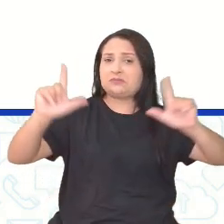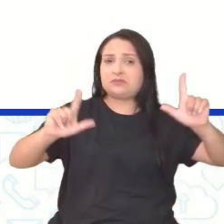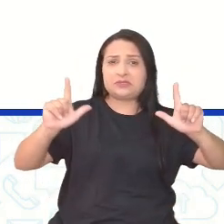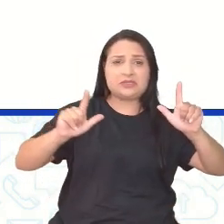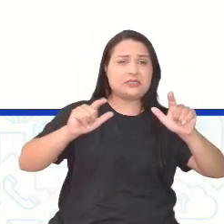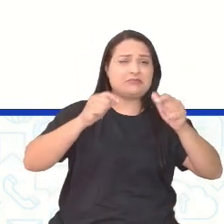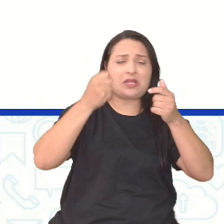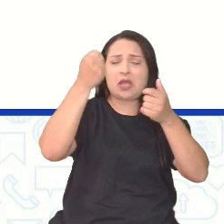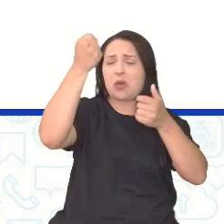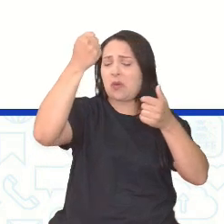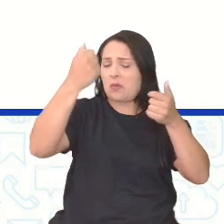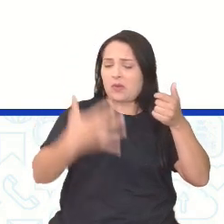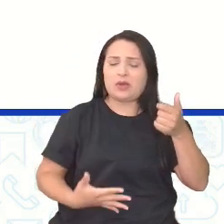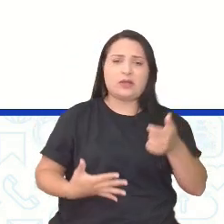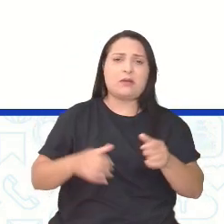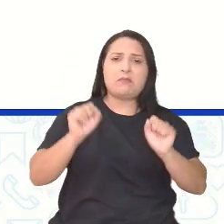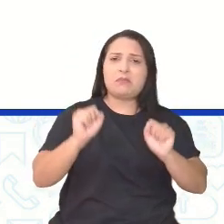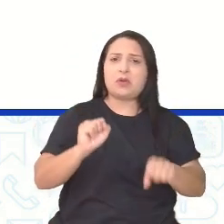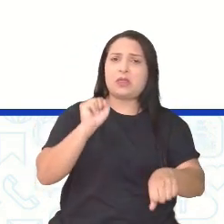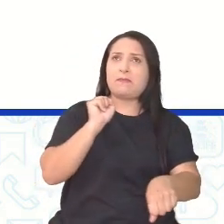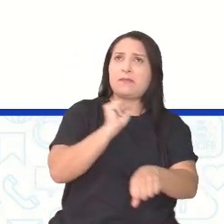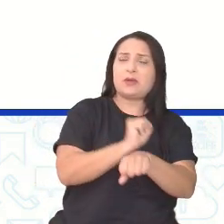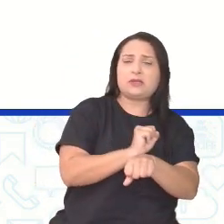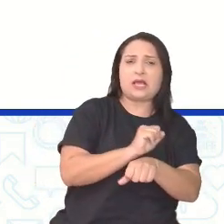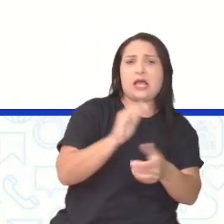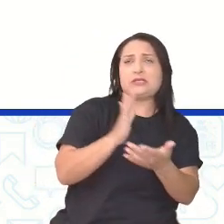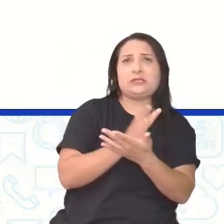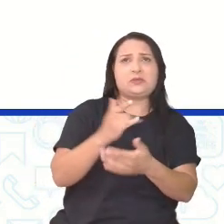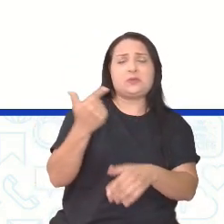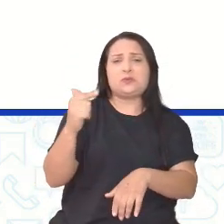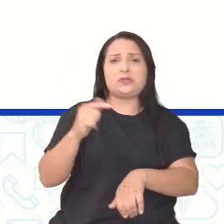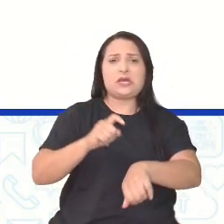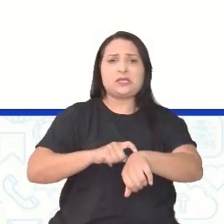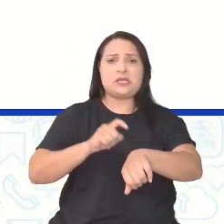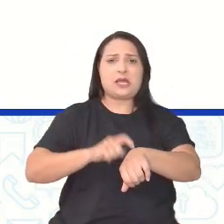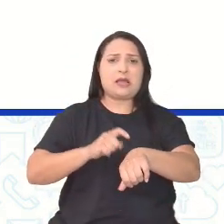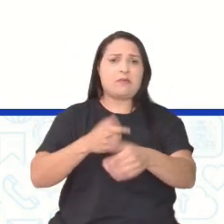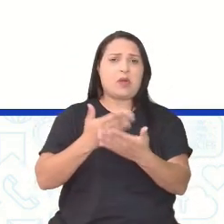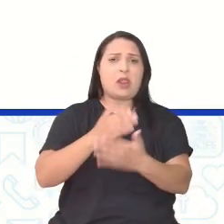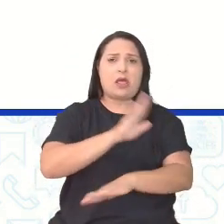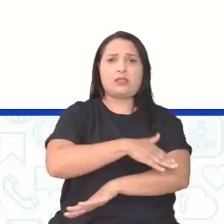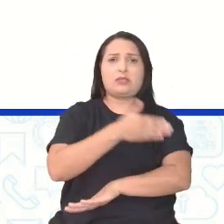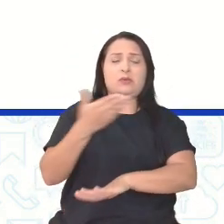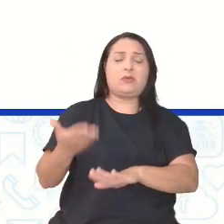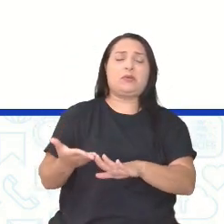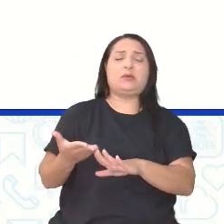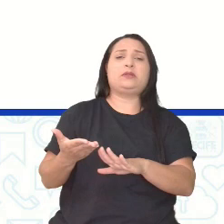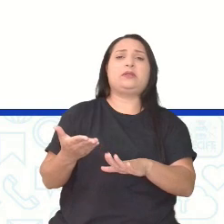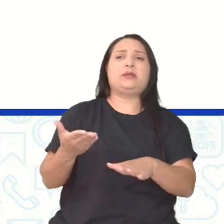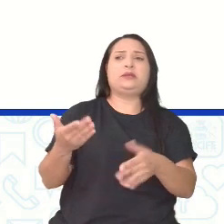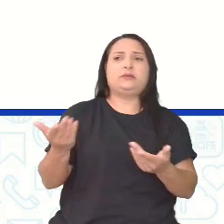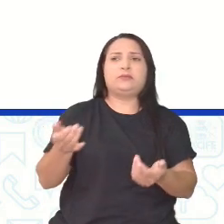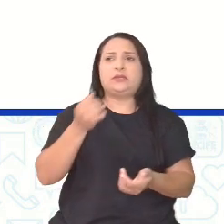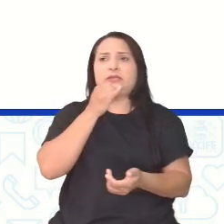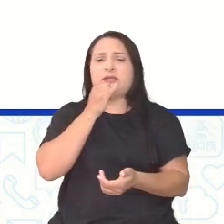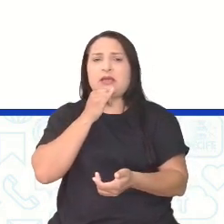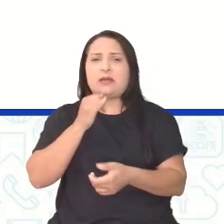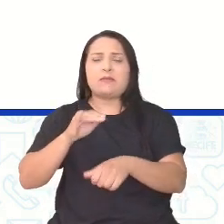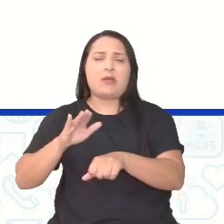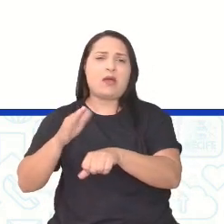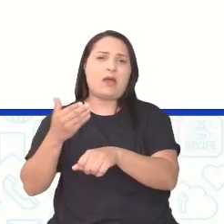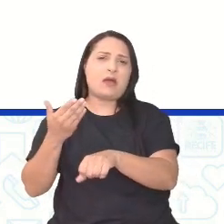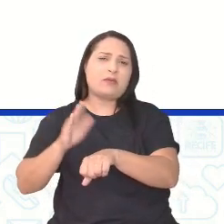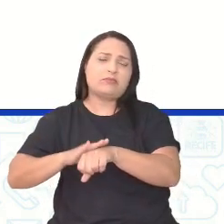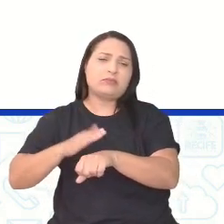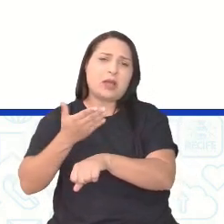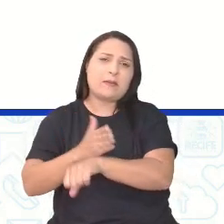também pausar. Hoje não dá tempo de ver a aula toda, vou ver um pedacinho. Na hora da mão na massa, eu não lembro como foi,